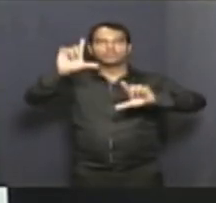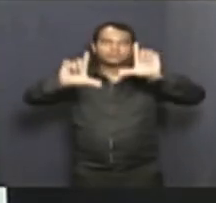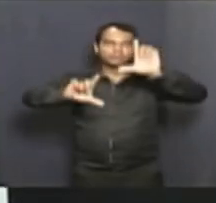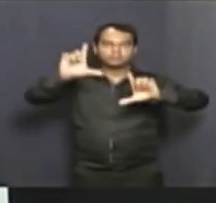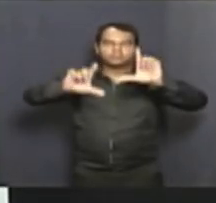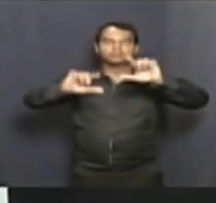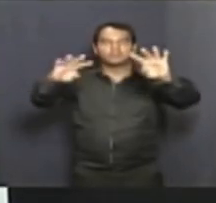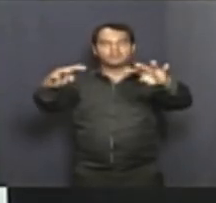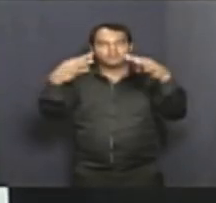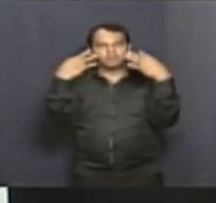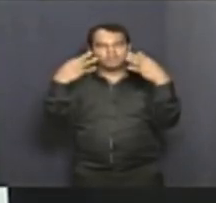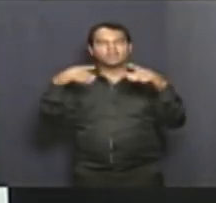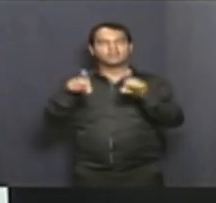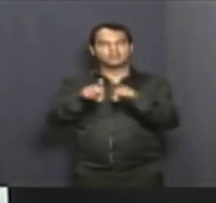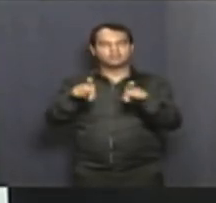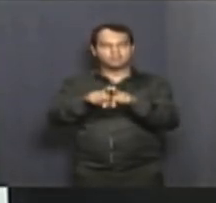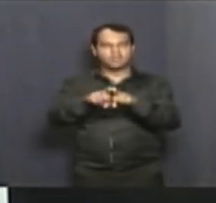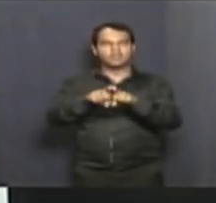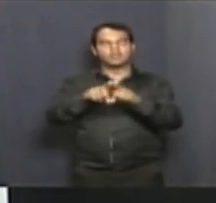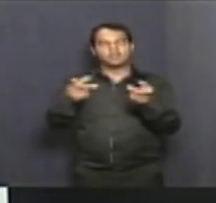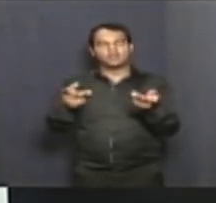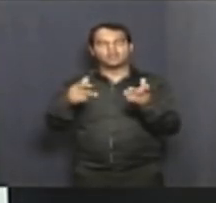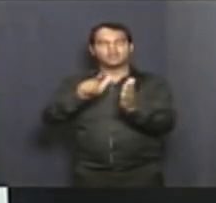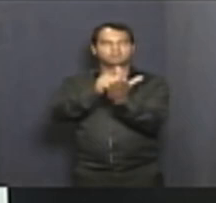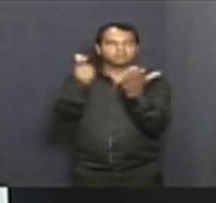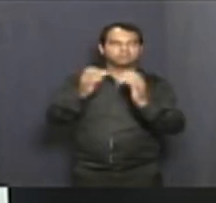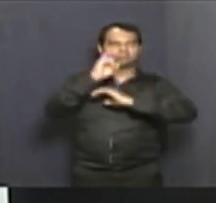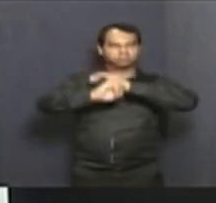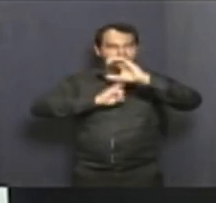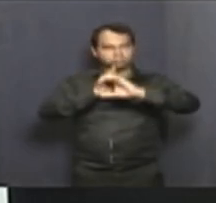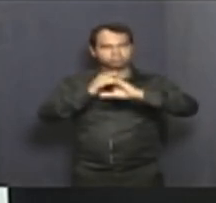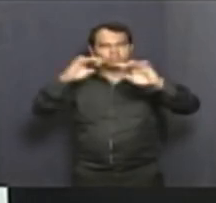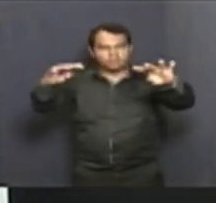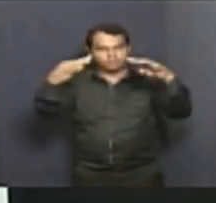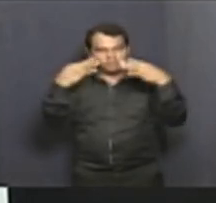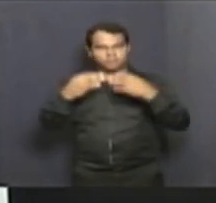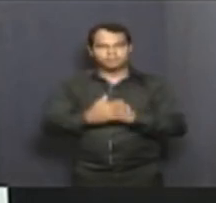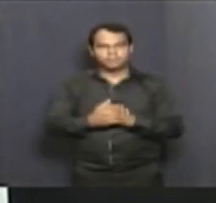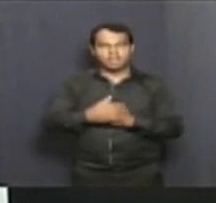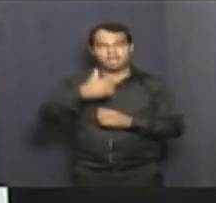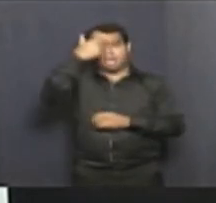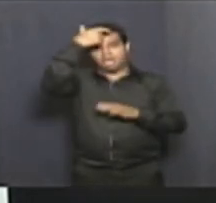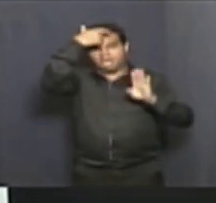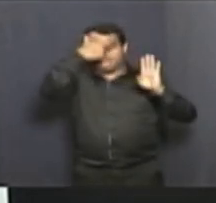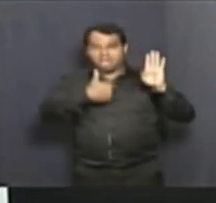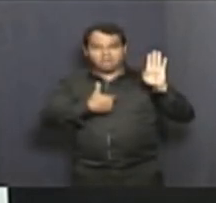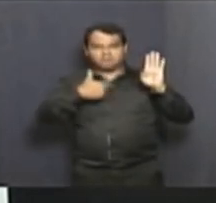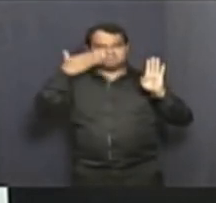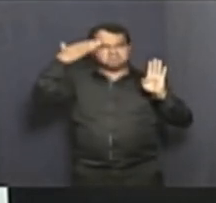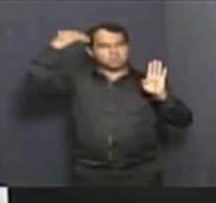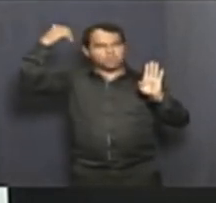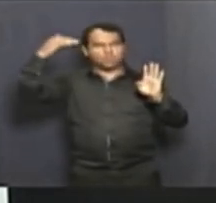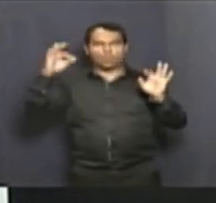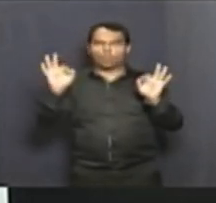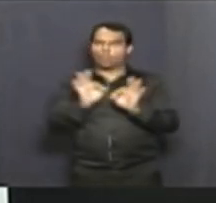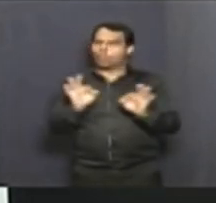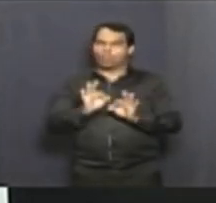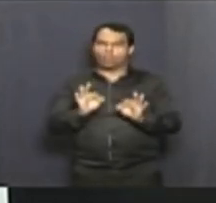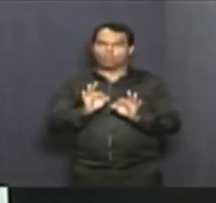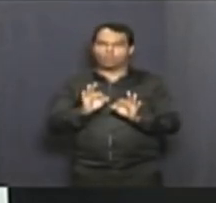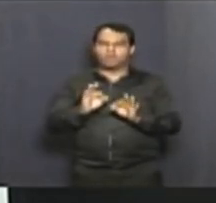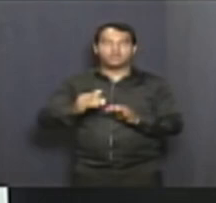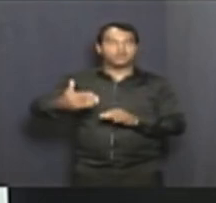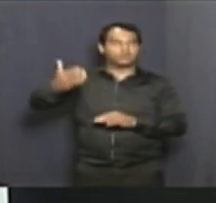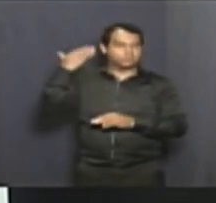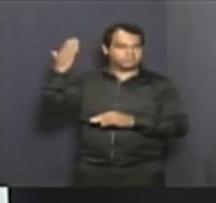midiamax eu sou o candidato menos conhecido já me apresentei no debate anterior e não custa a apresentar